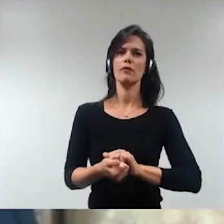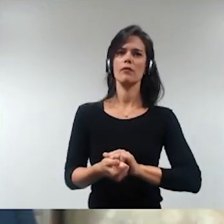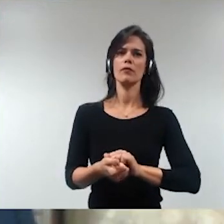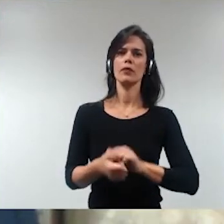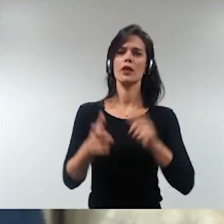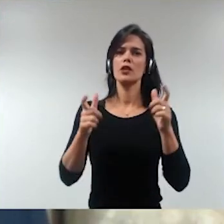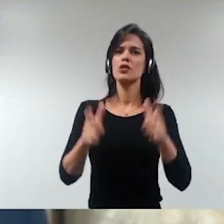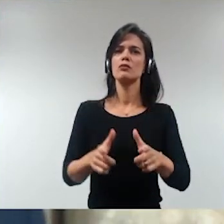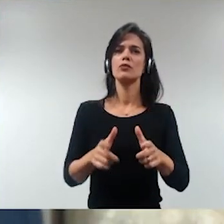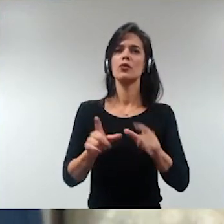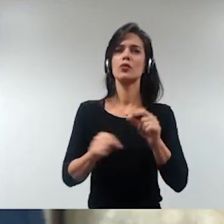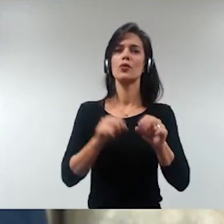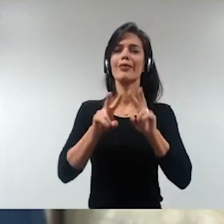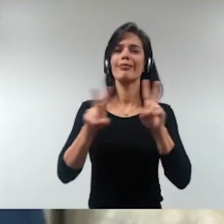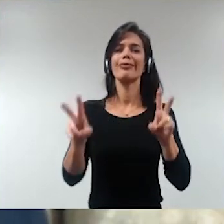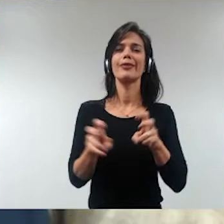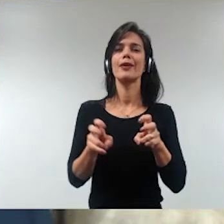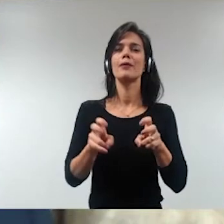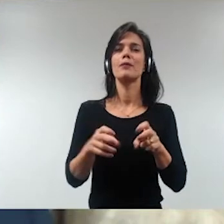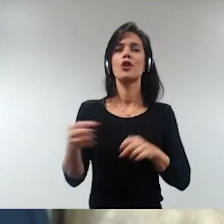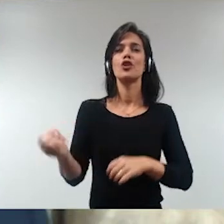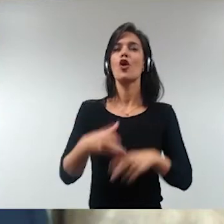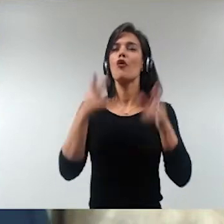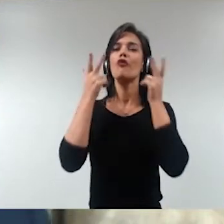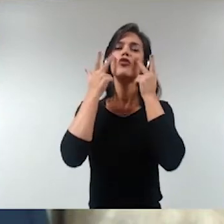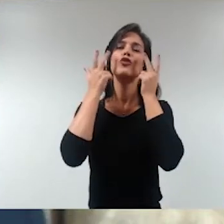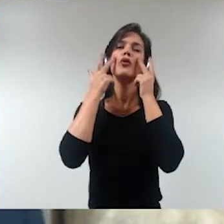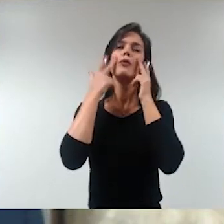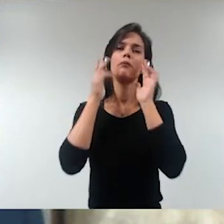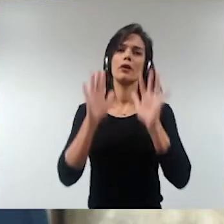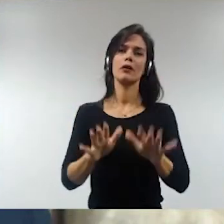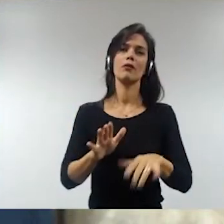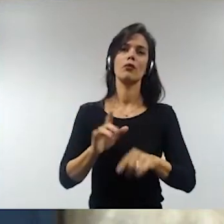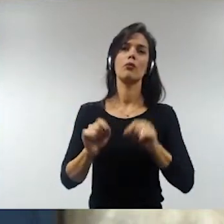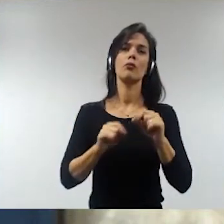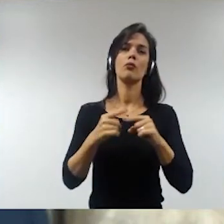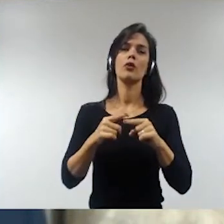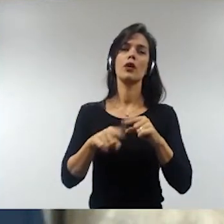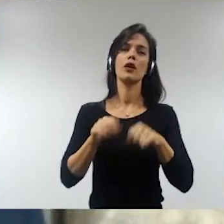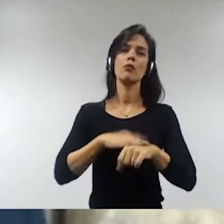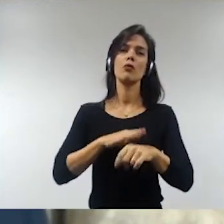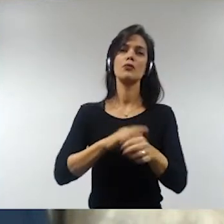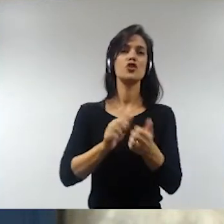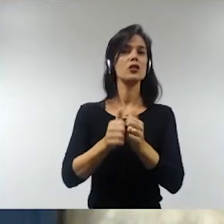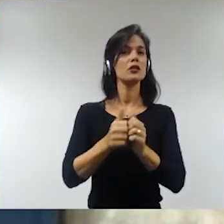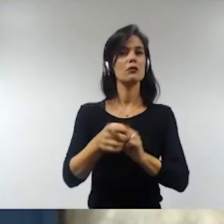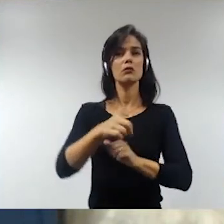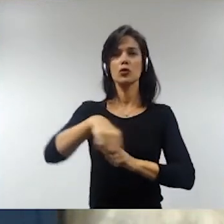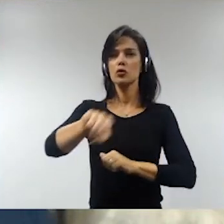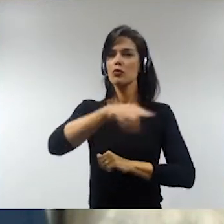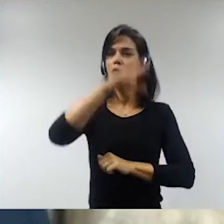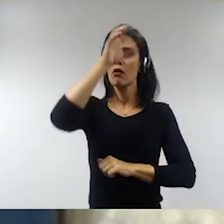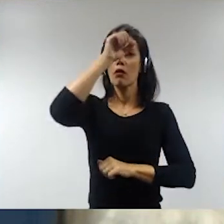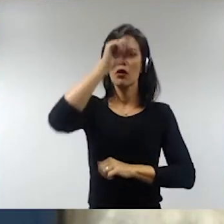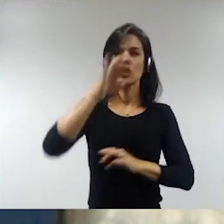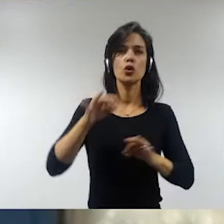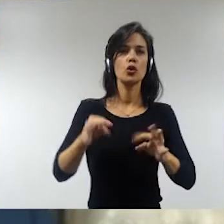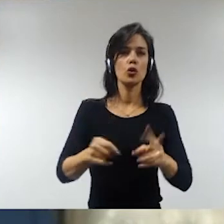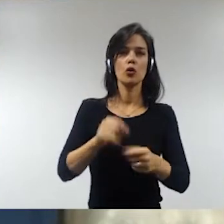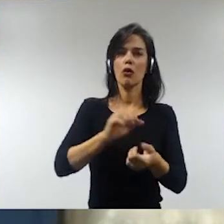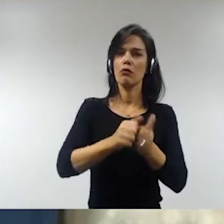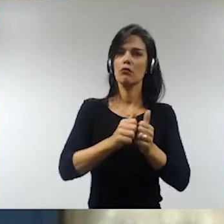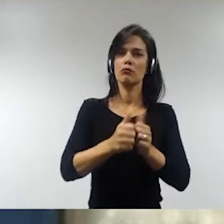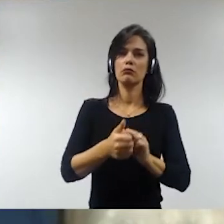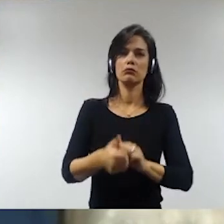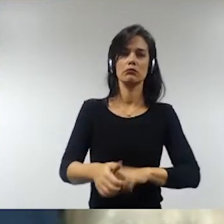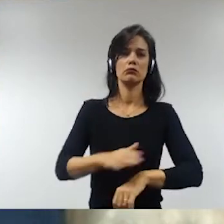lugar comum, que é o novo normal. É um momento de adaptação, está todo mundo aprendendo, está todo mundo aí se adaptando